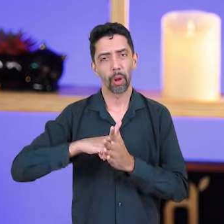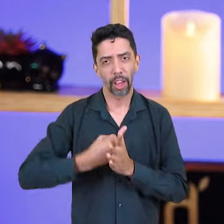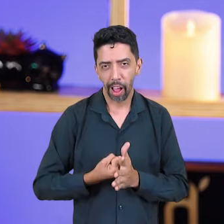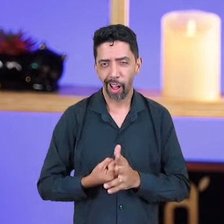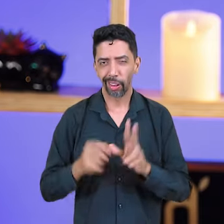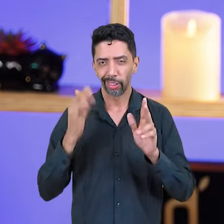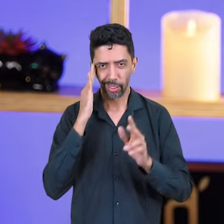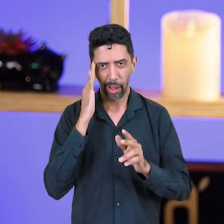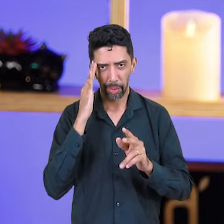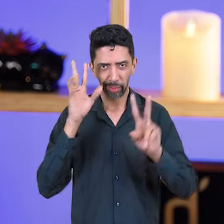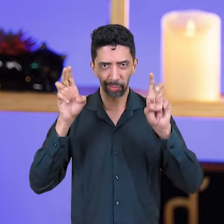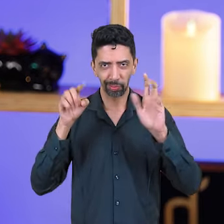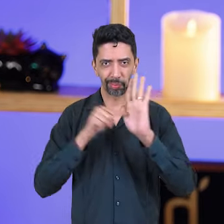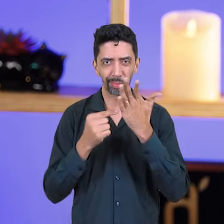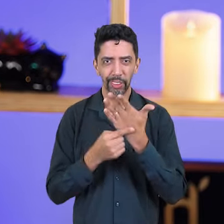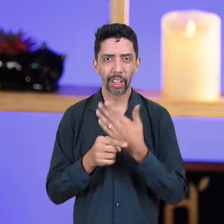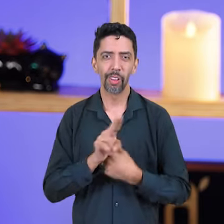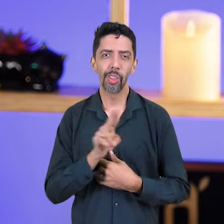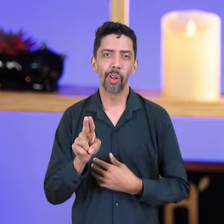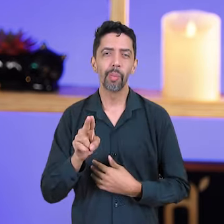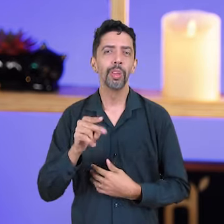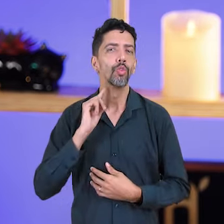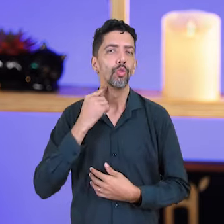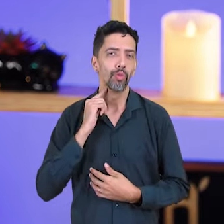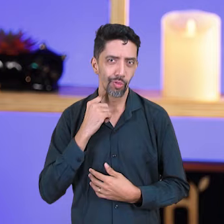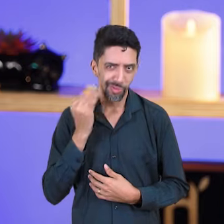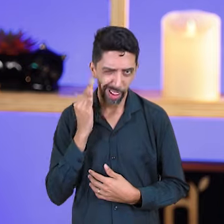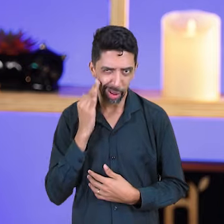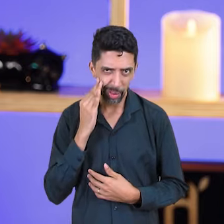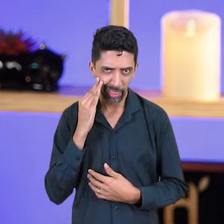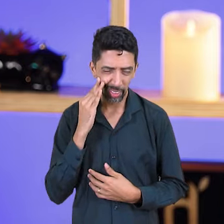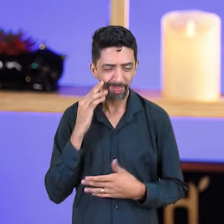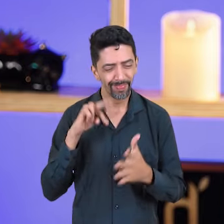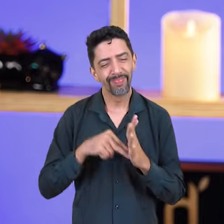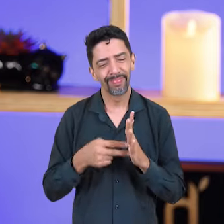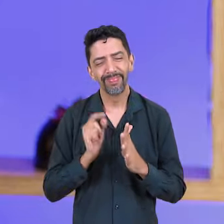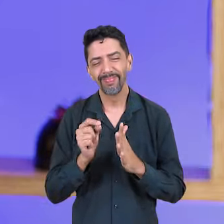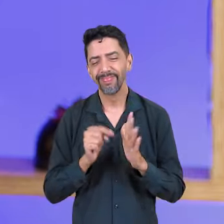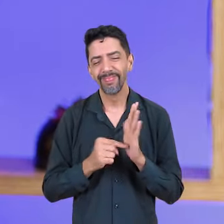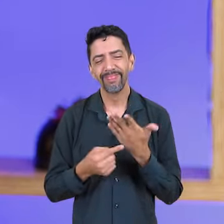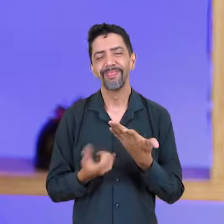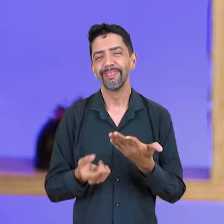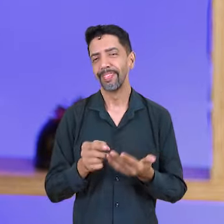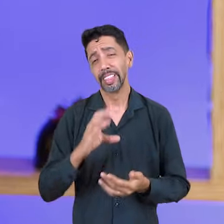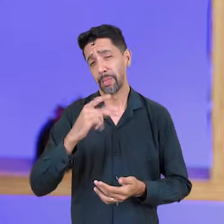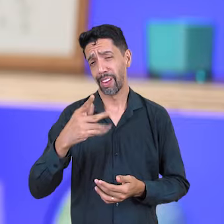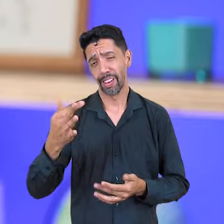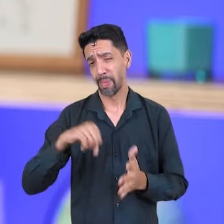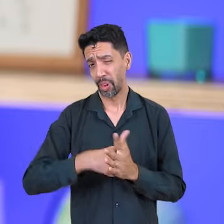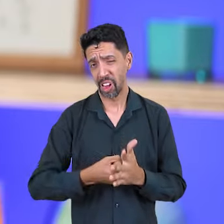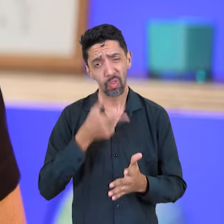se você perguntar para 10 amigos seus como é que eles estão financeiramente e como eles estão com as suas dívidas, se estão controlados ou